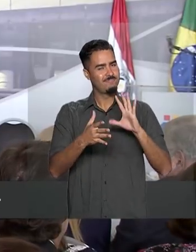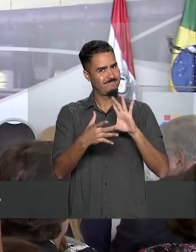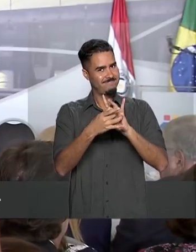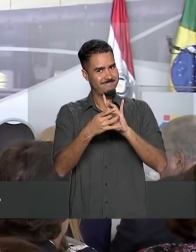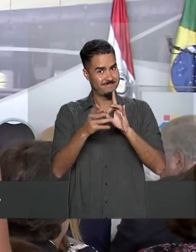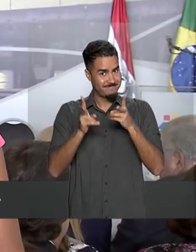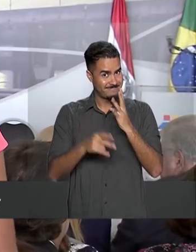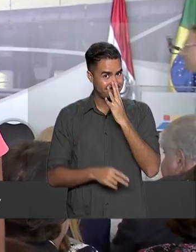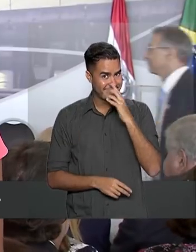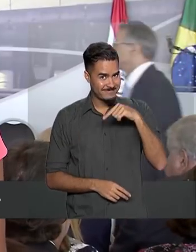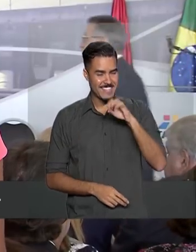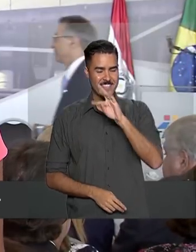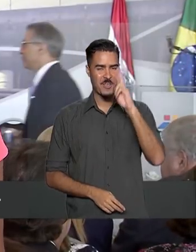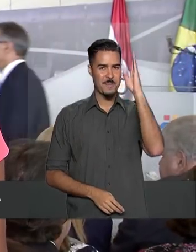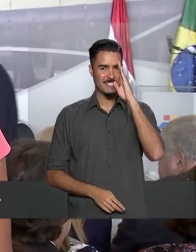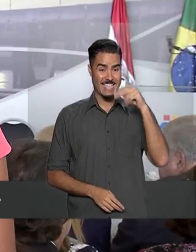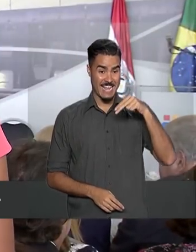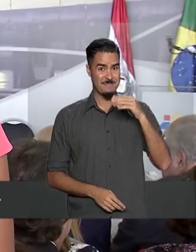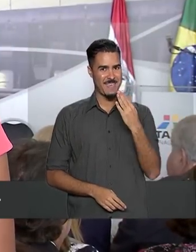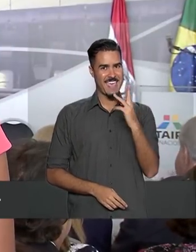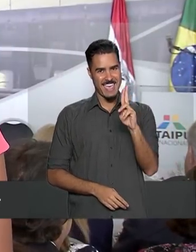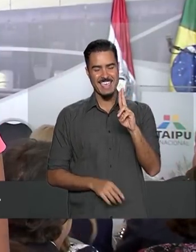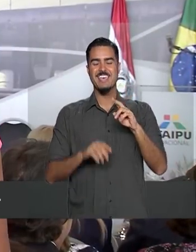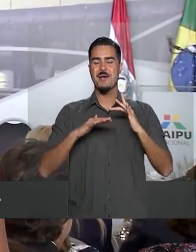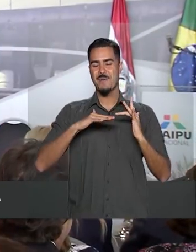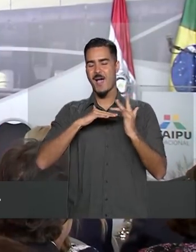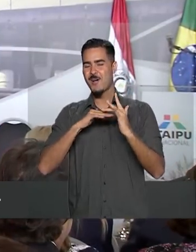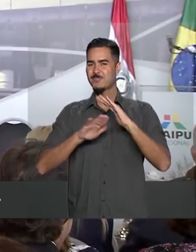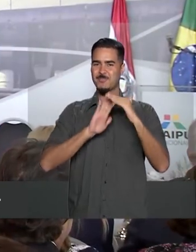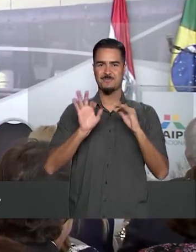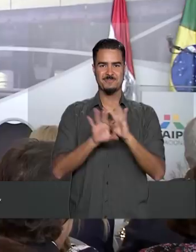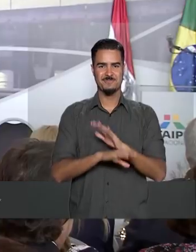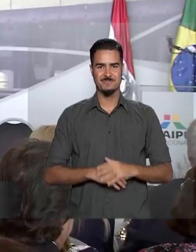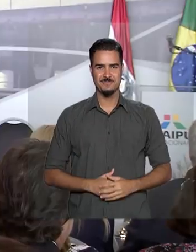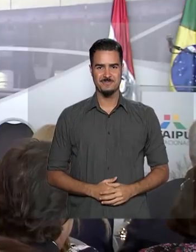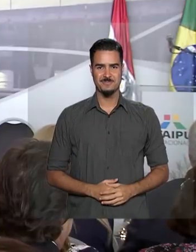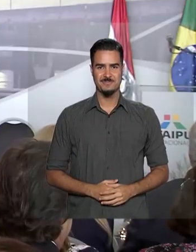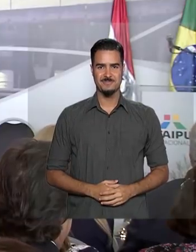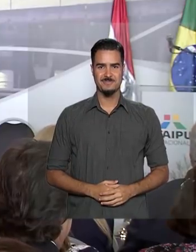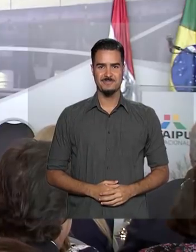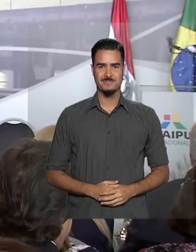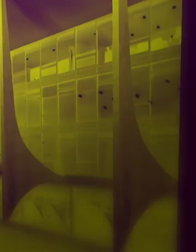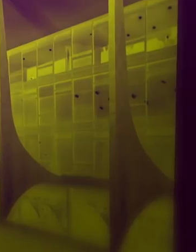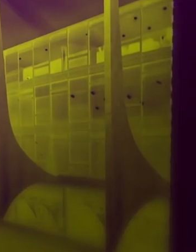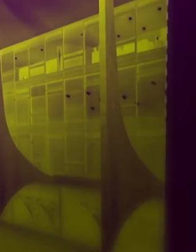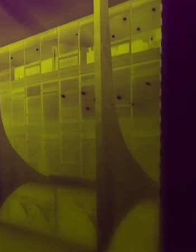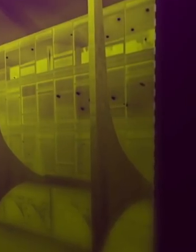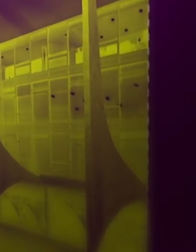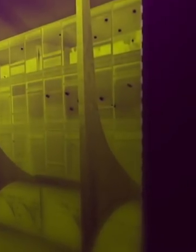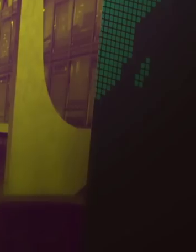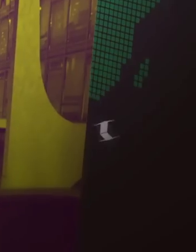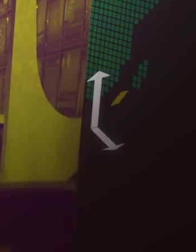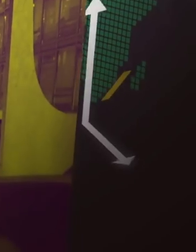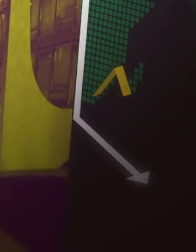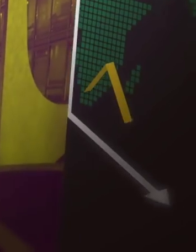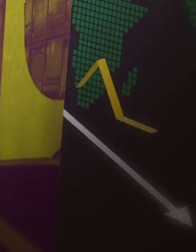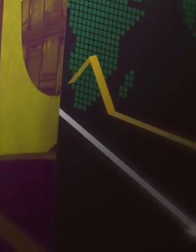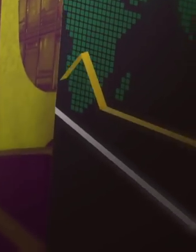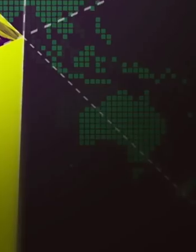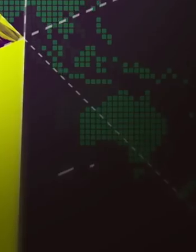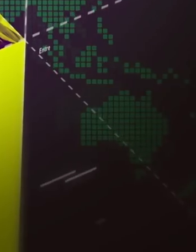gente, não saia daí, aqui na TV NBR e nas nossas redes sociais.